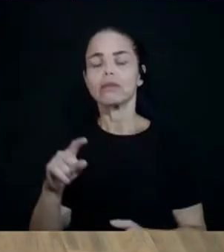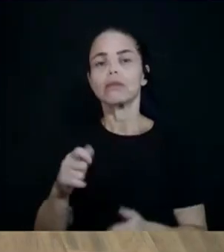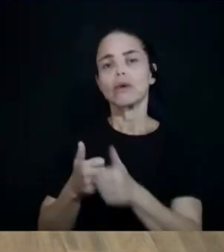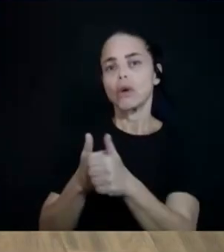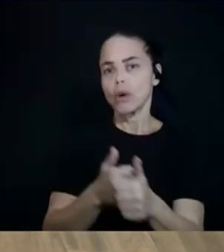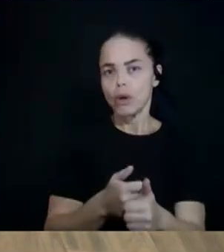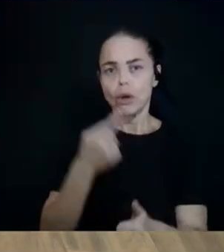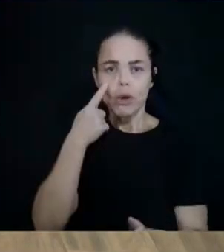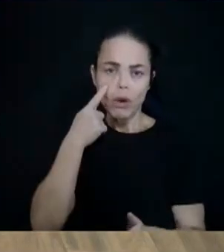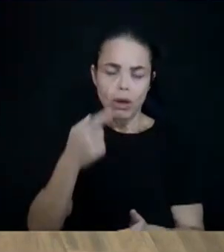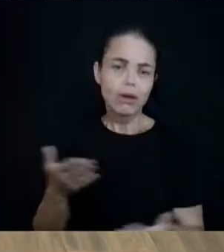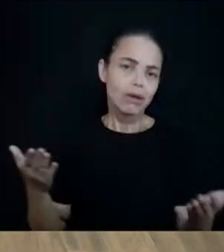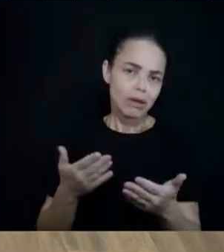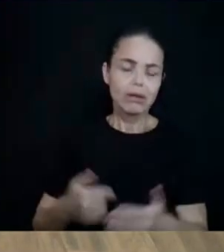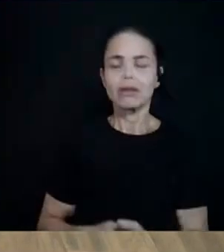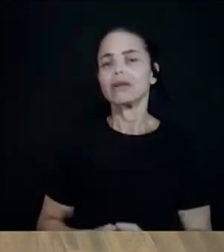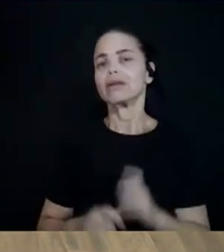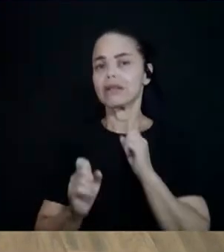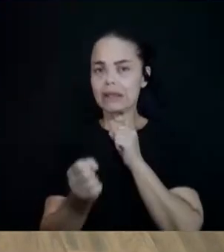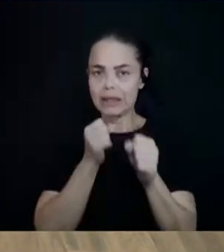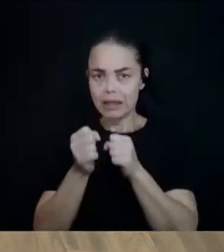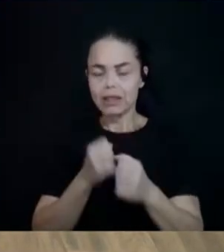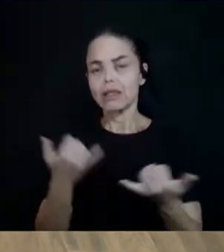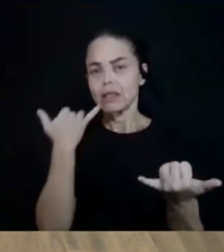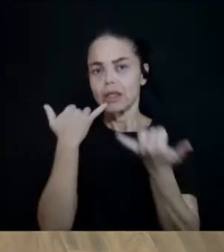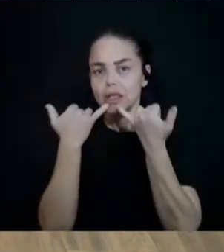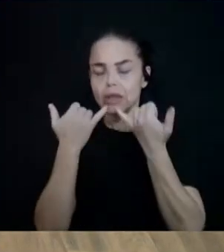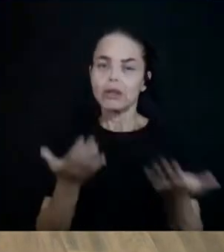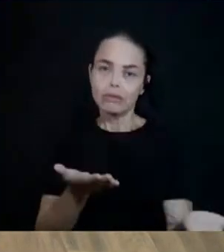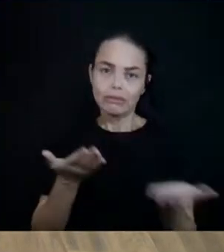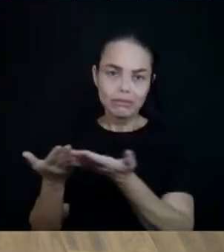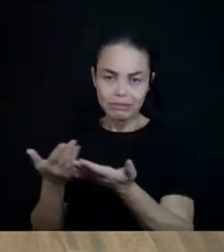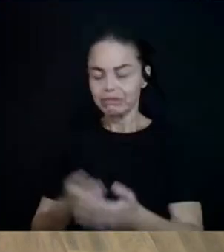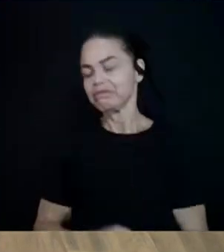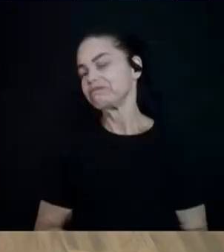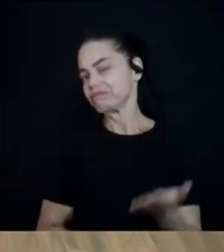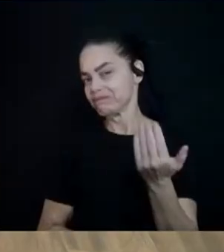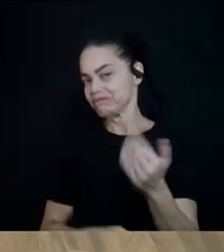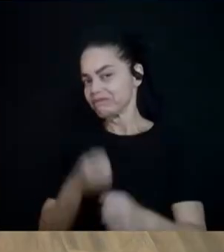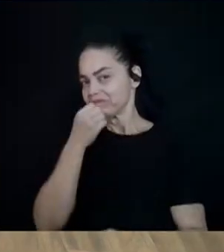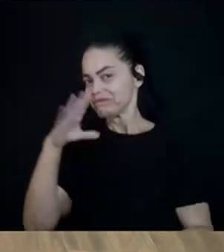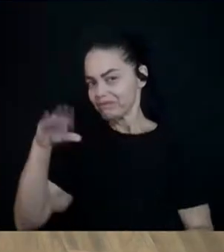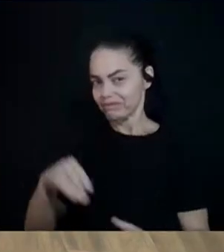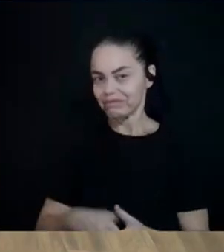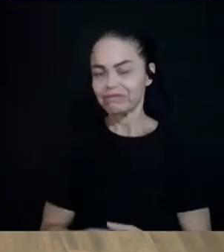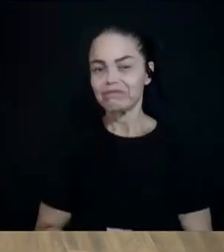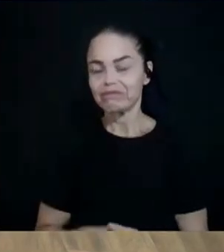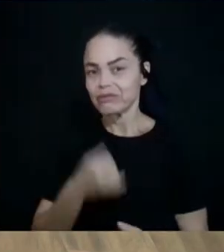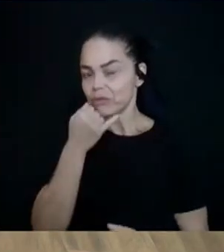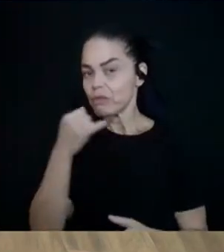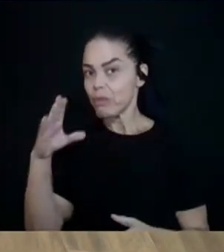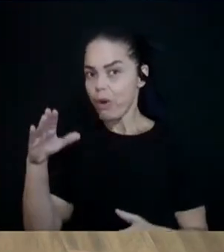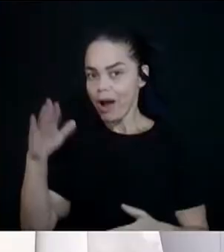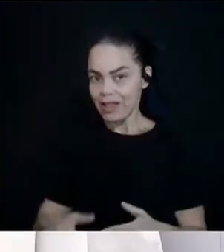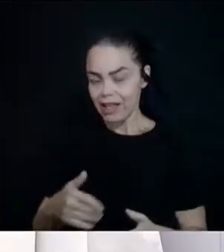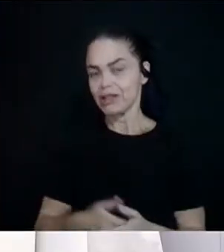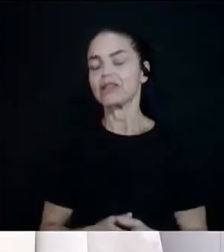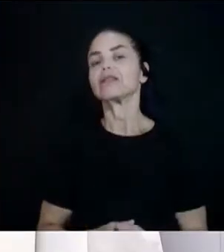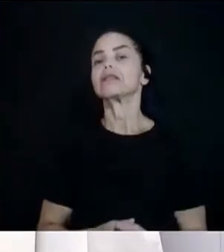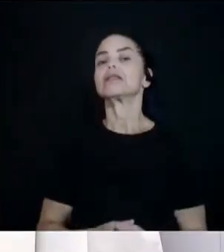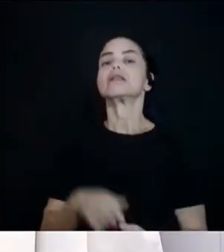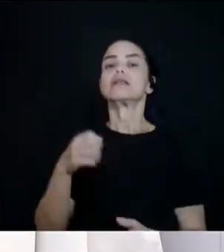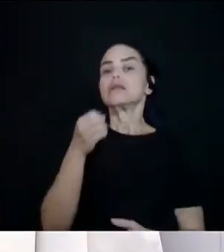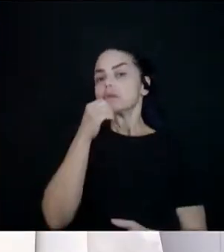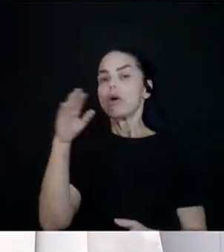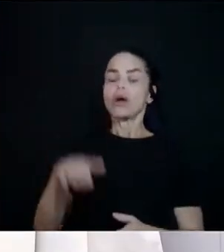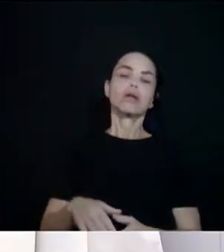chega agora no jornal com as informações. Seja bem-vindo e boa tarde, André. Bom, é isso mesmo. Boa tarde para você,